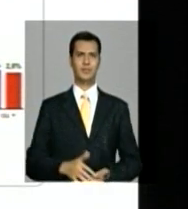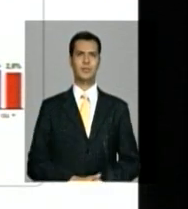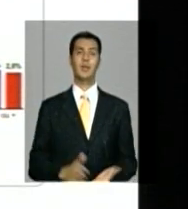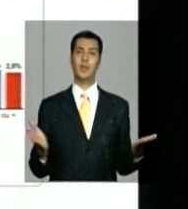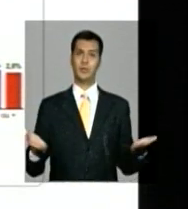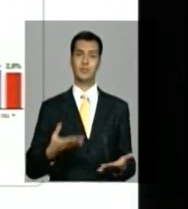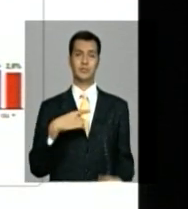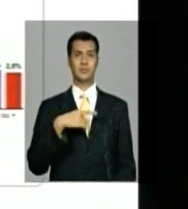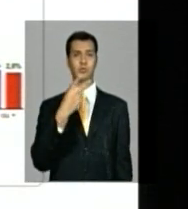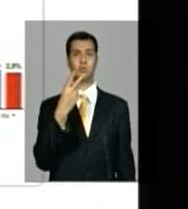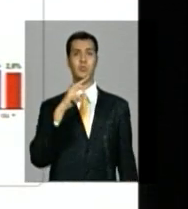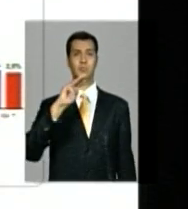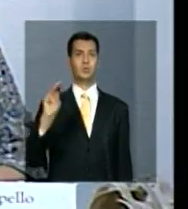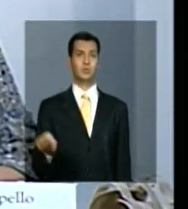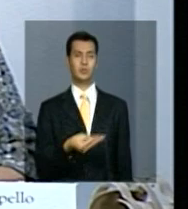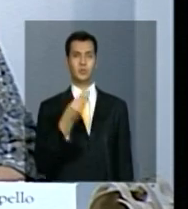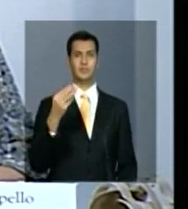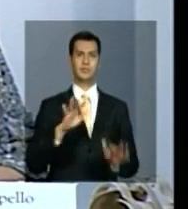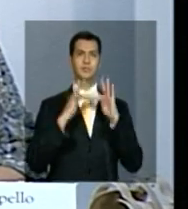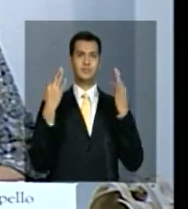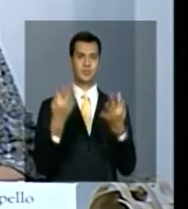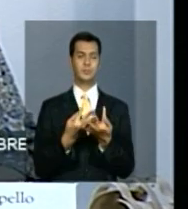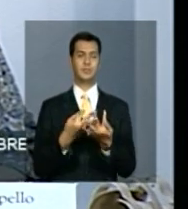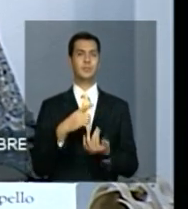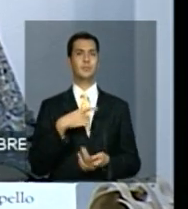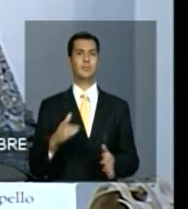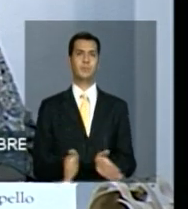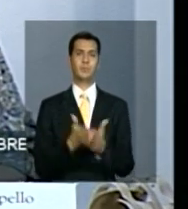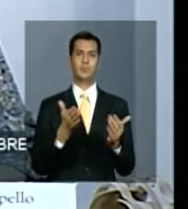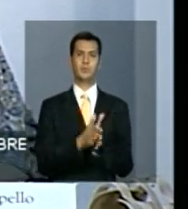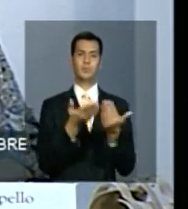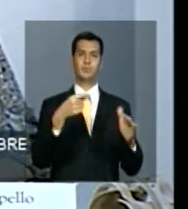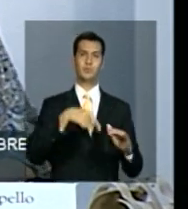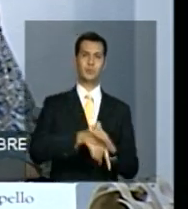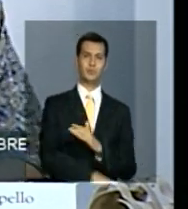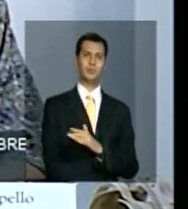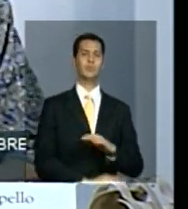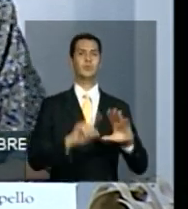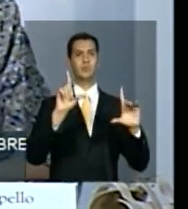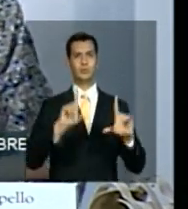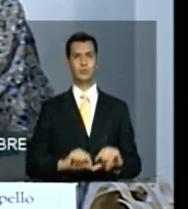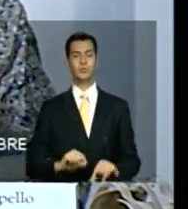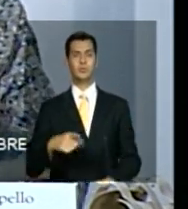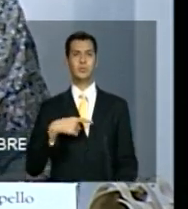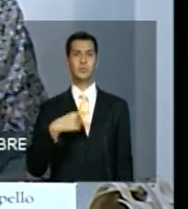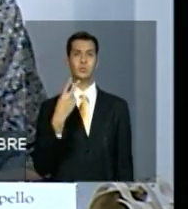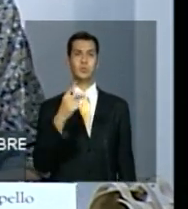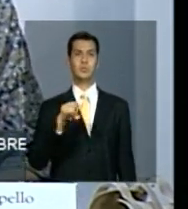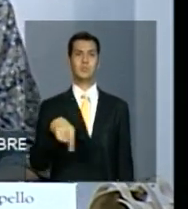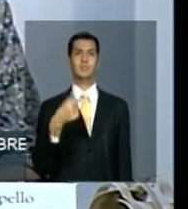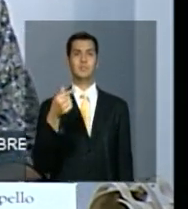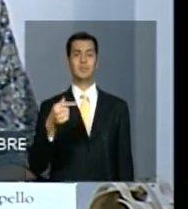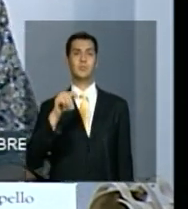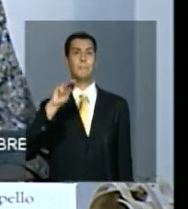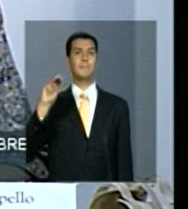Bolsa Família saem da extrema pobreza e isso representa 2,7 milhões de